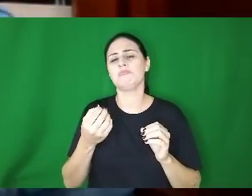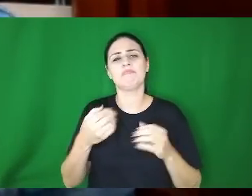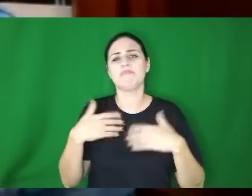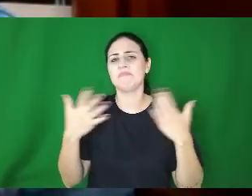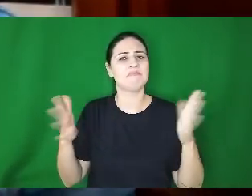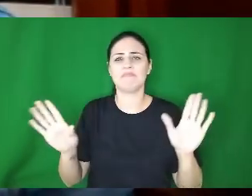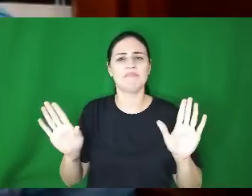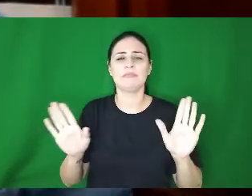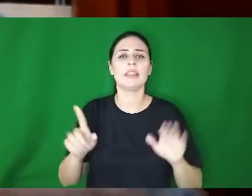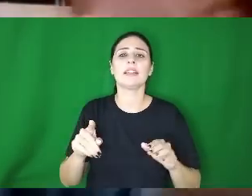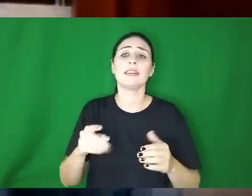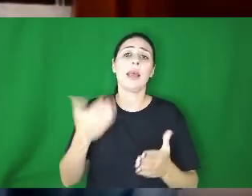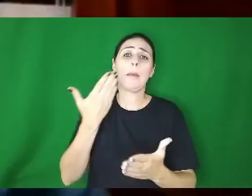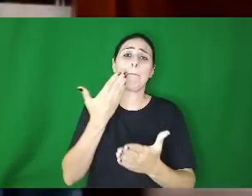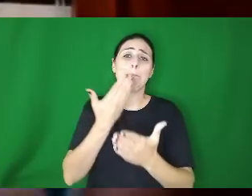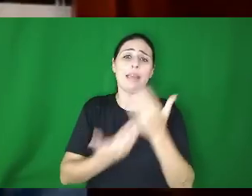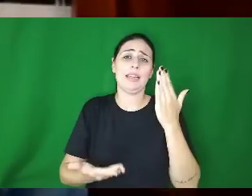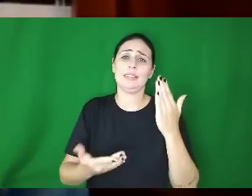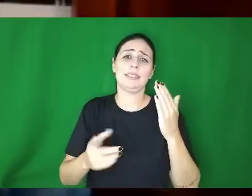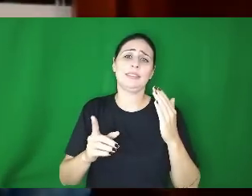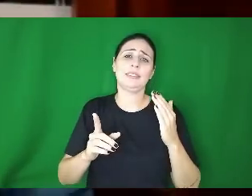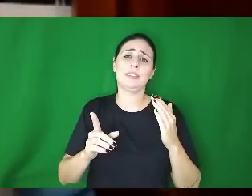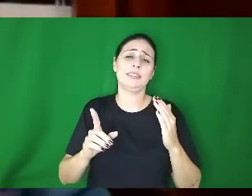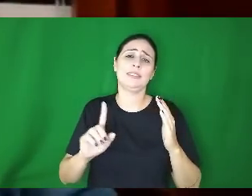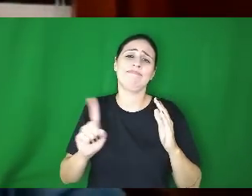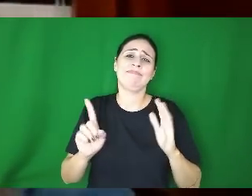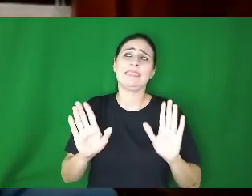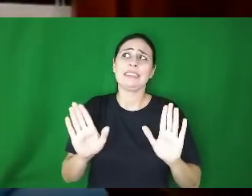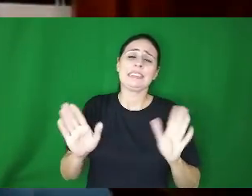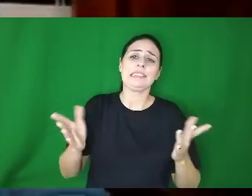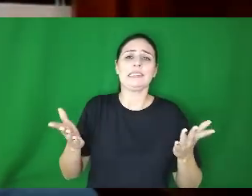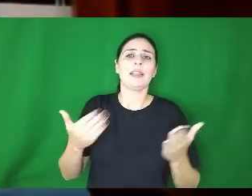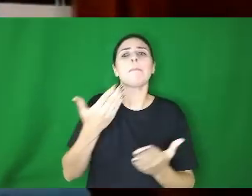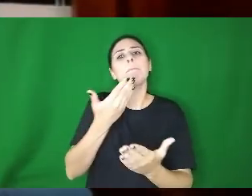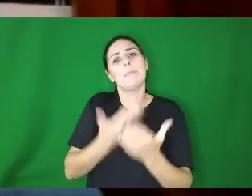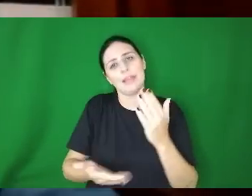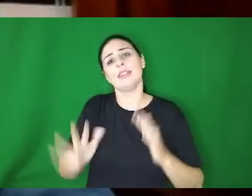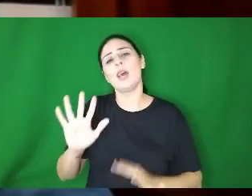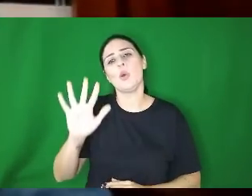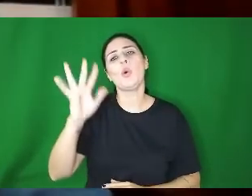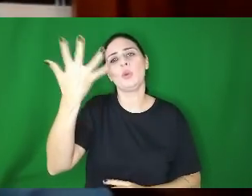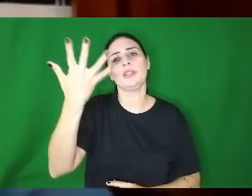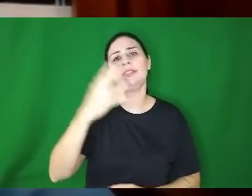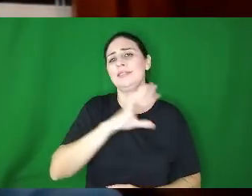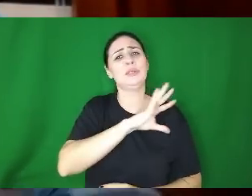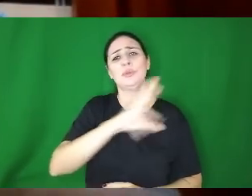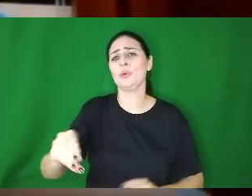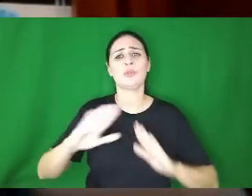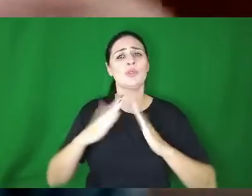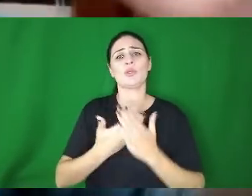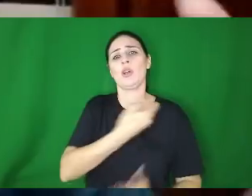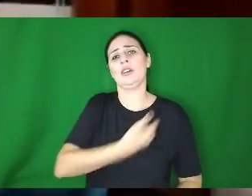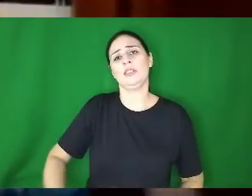que, se a gente quer colocar tudo, a gente não vai ter esse contínuo nem esse sistemático. Né? E aí ele vai